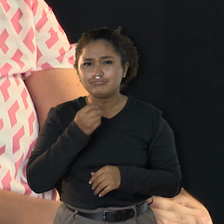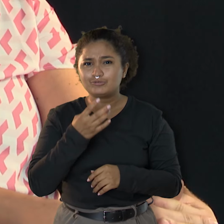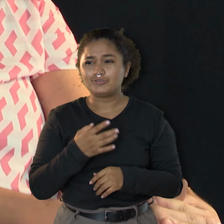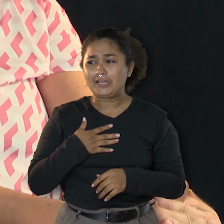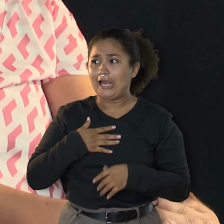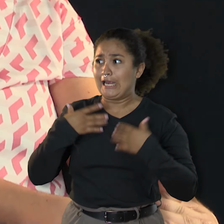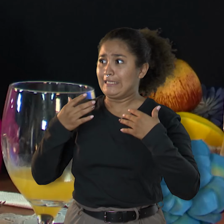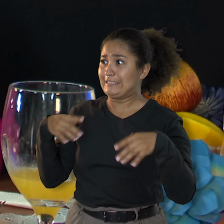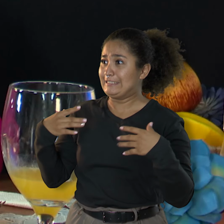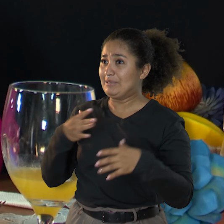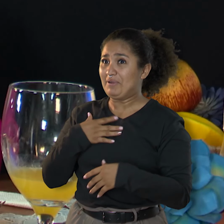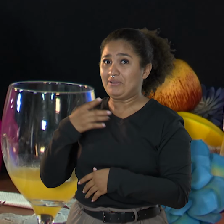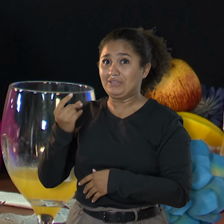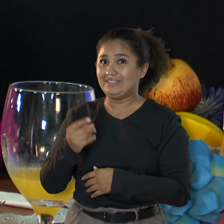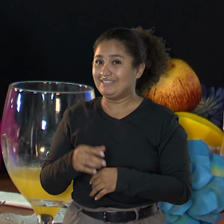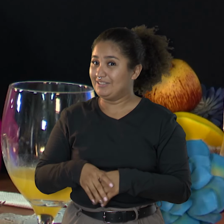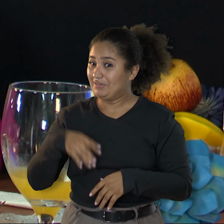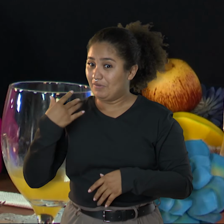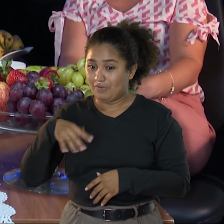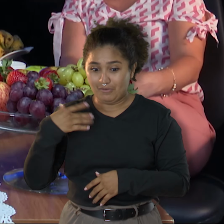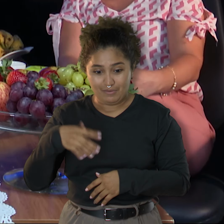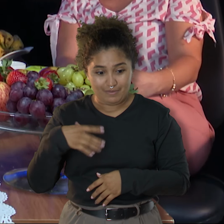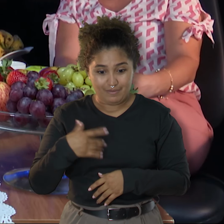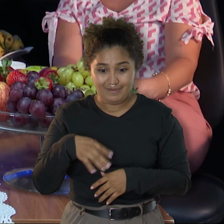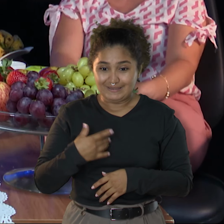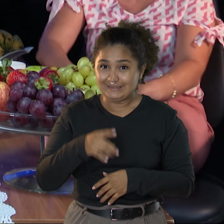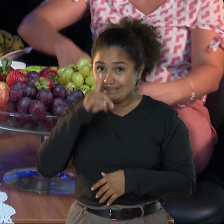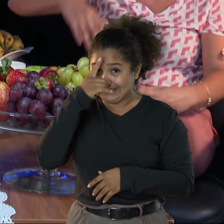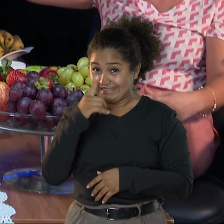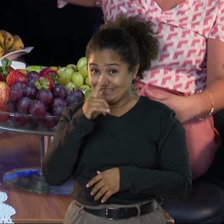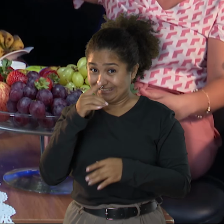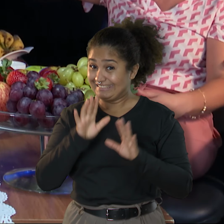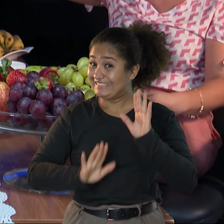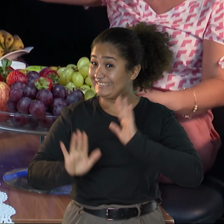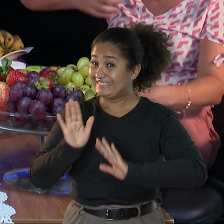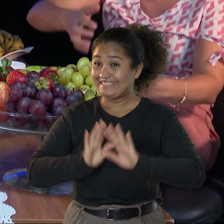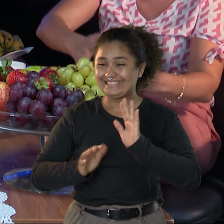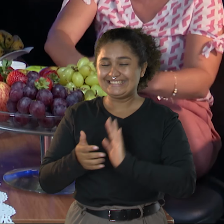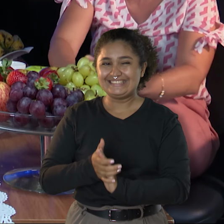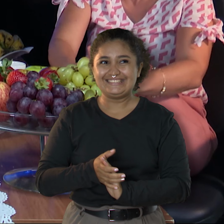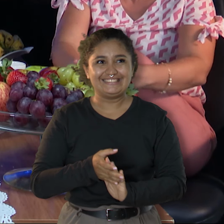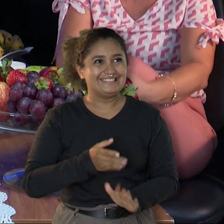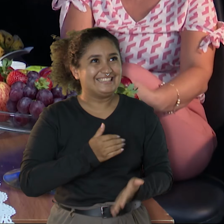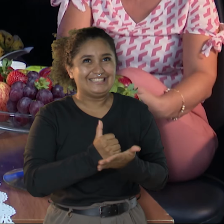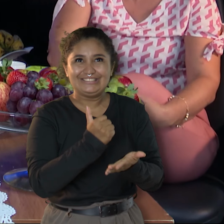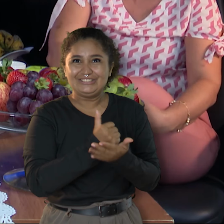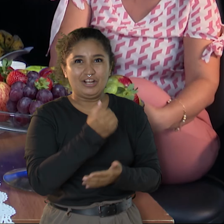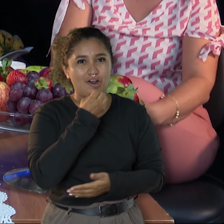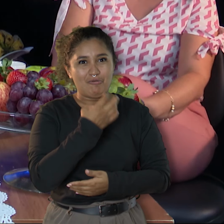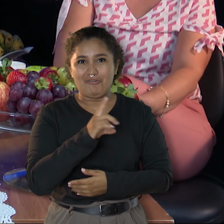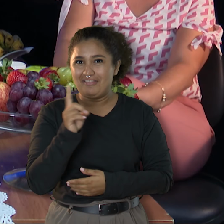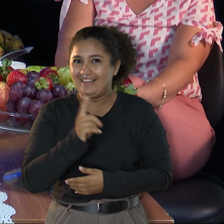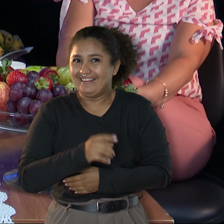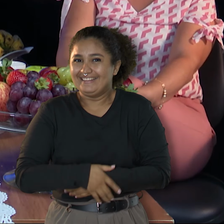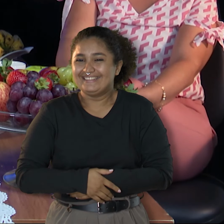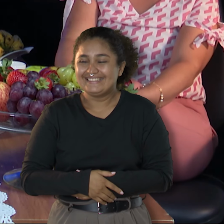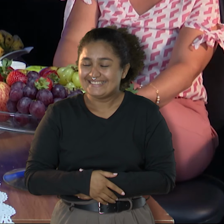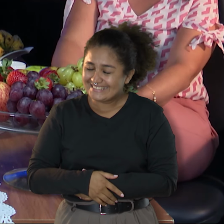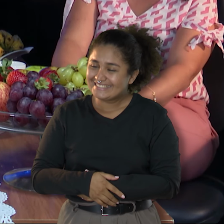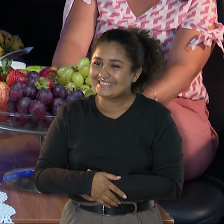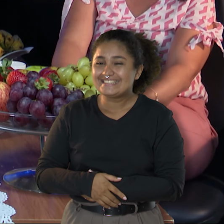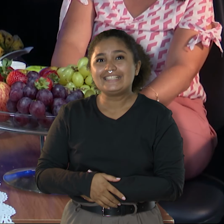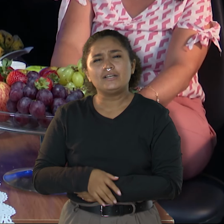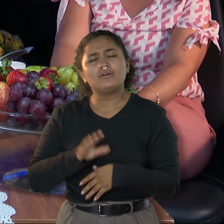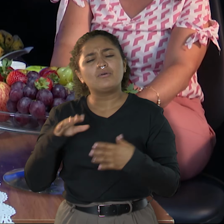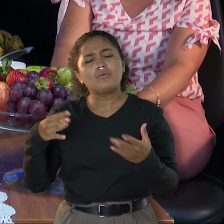céu. Olha, a tua fama já tá uma fama perigosa. Isso não vai ajudar. Tainá, você